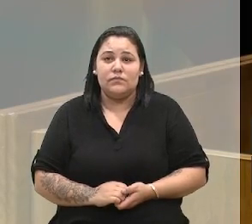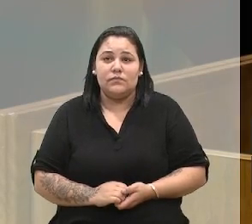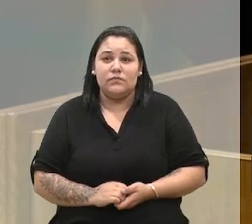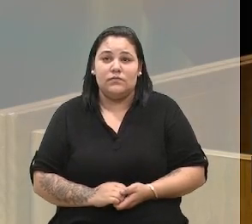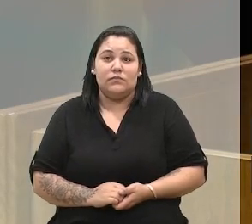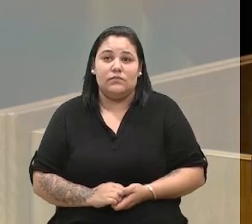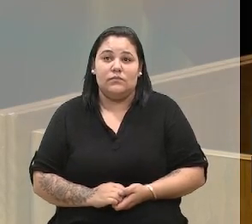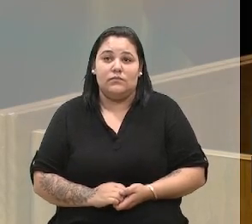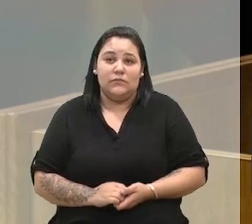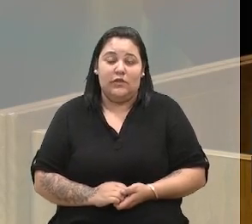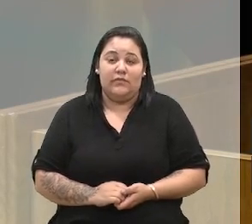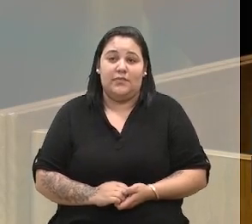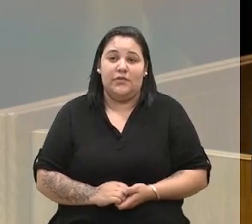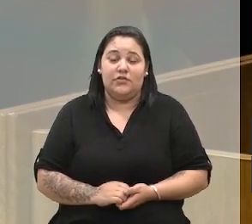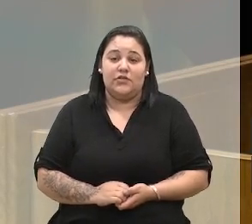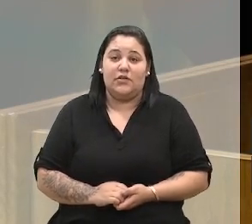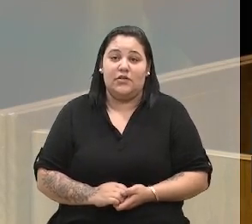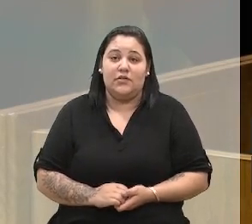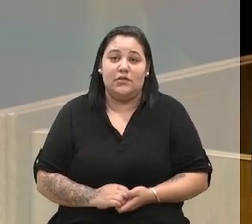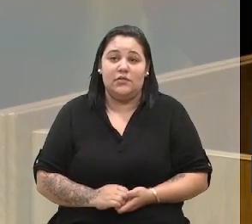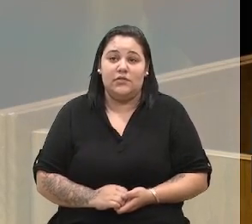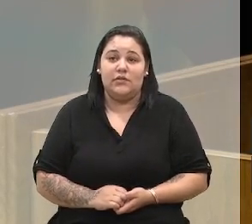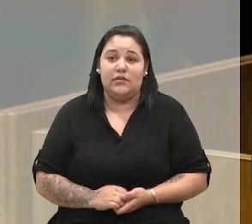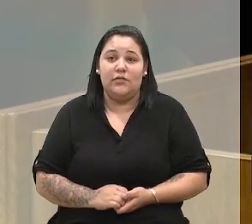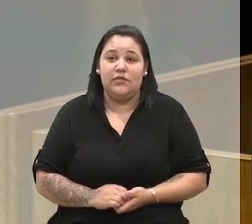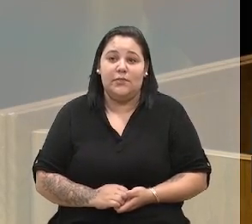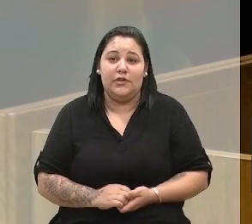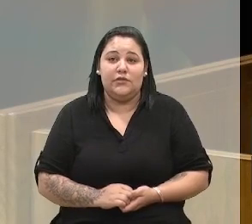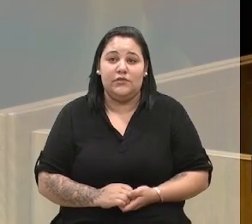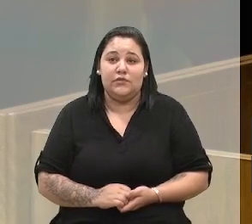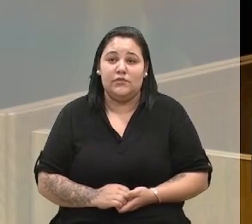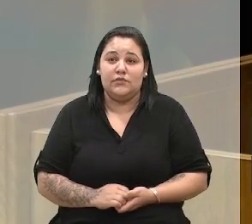Então, nobres colegas,